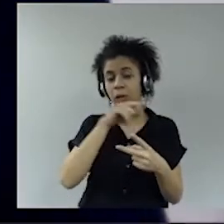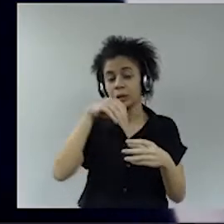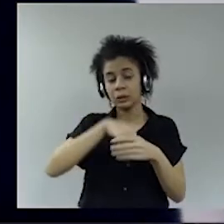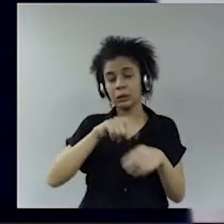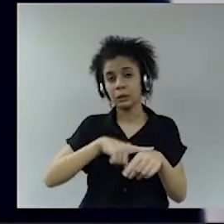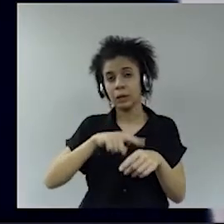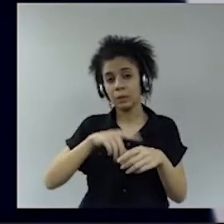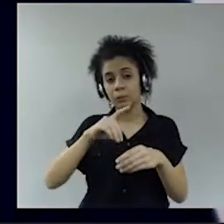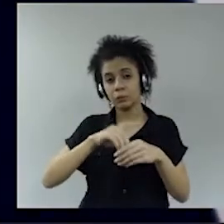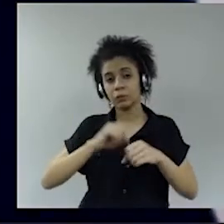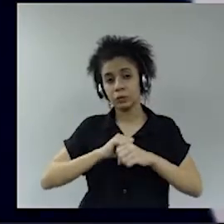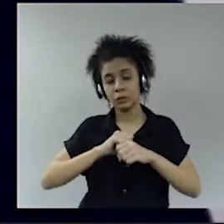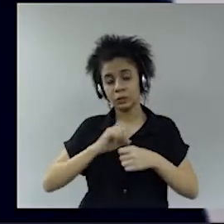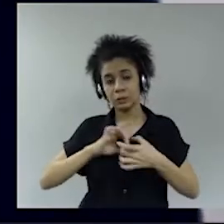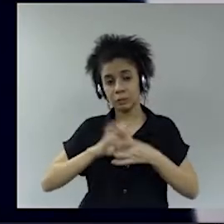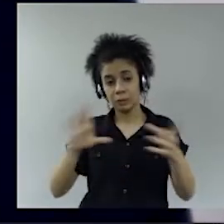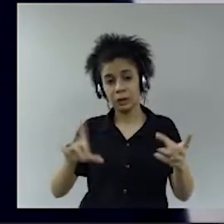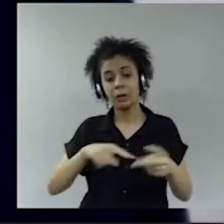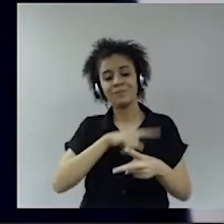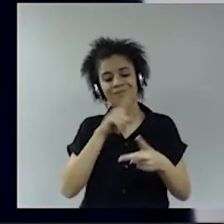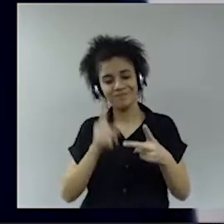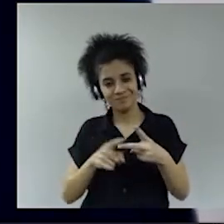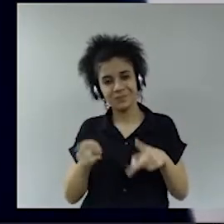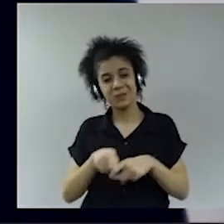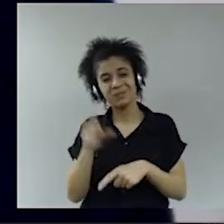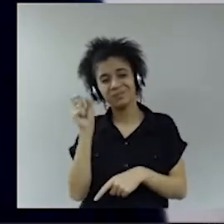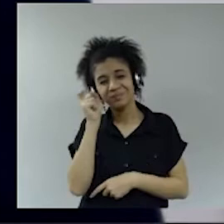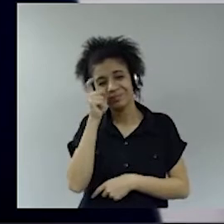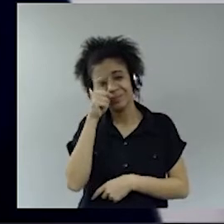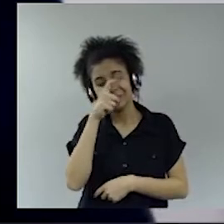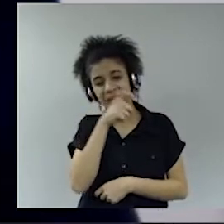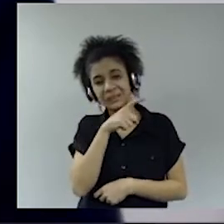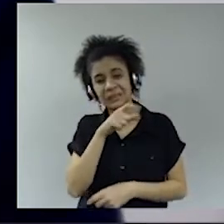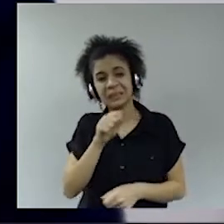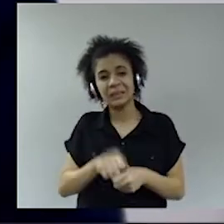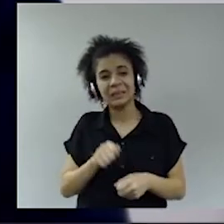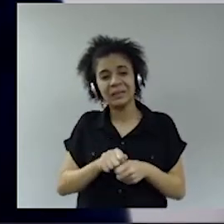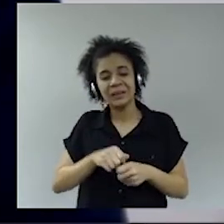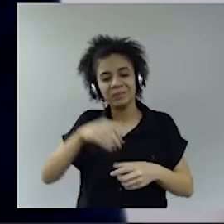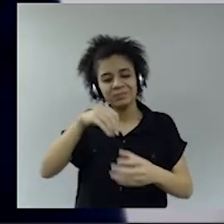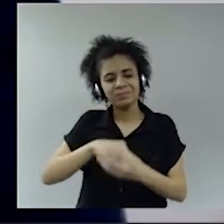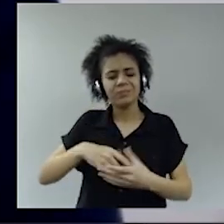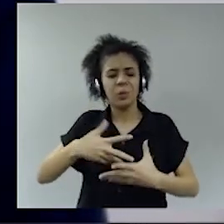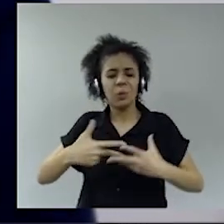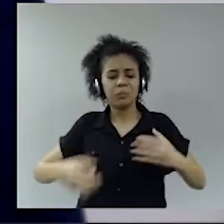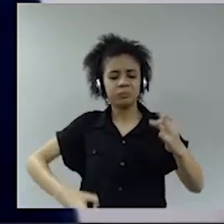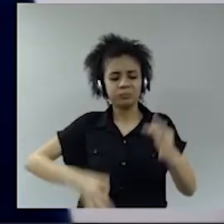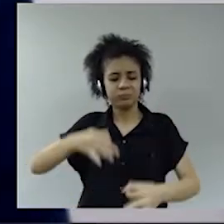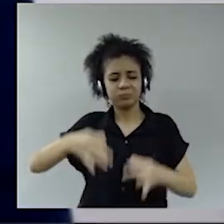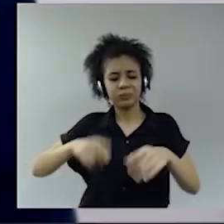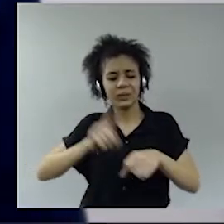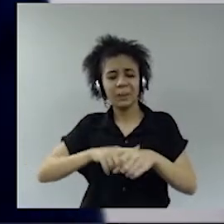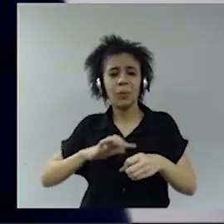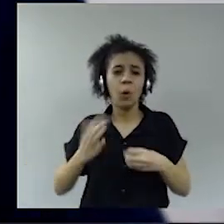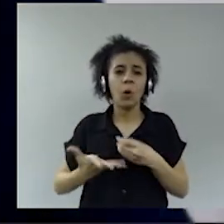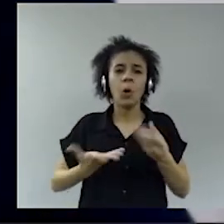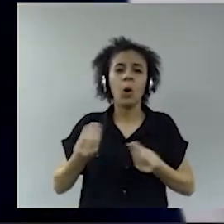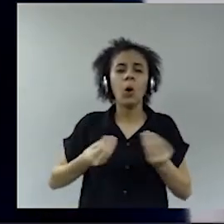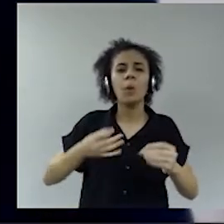segundo, as dificuldades da realização deste tribunal em tempos de